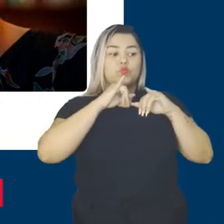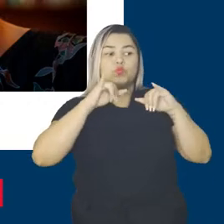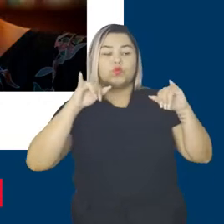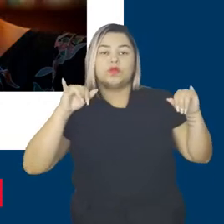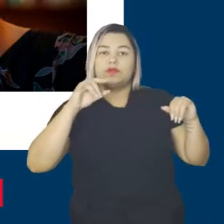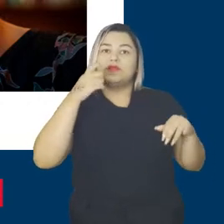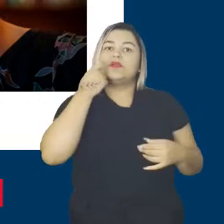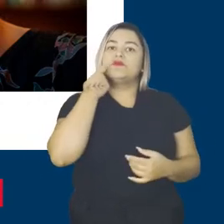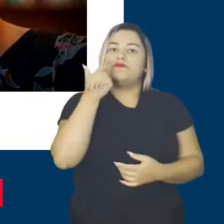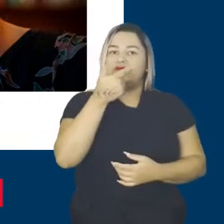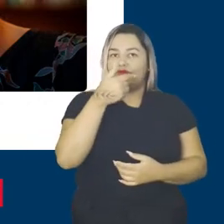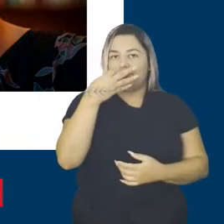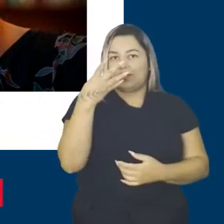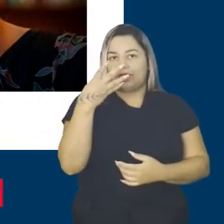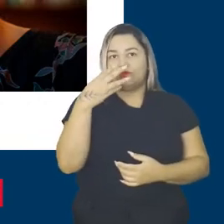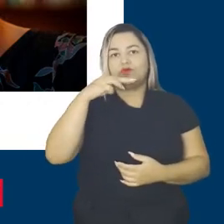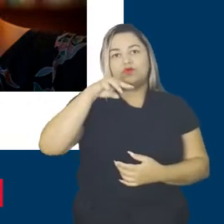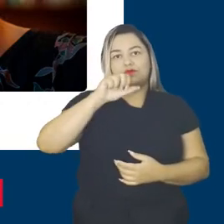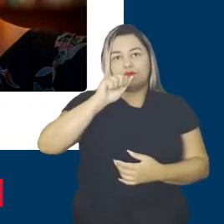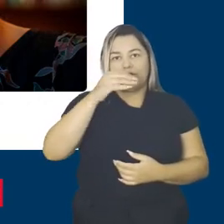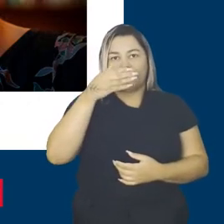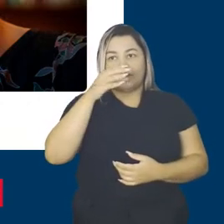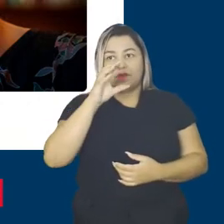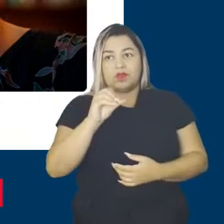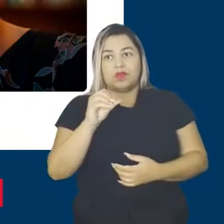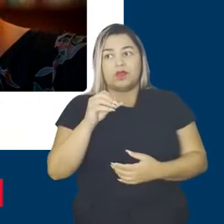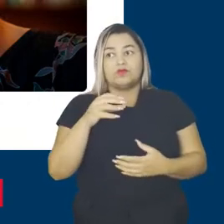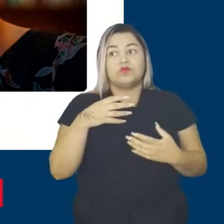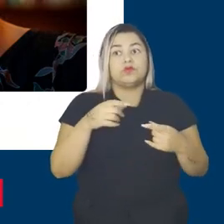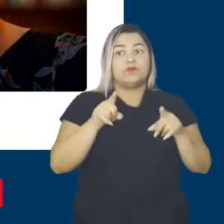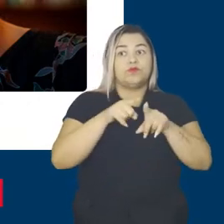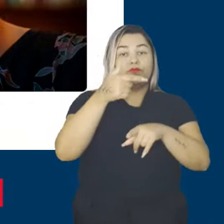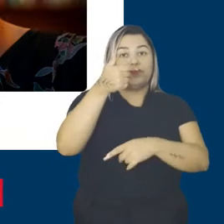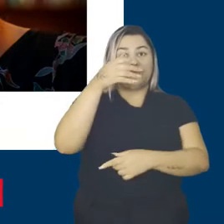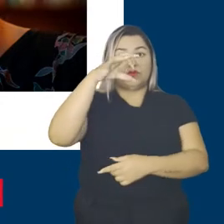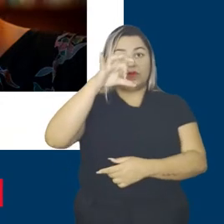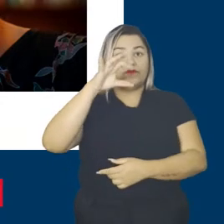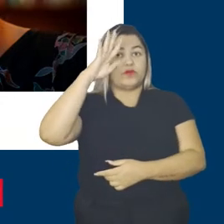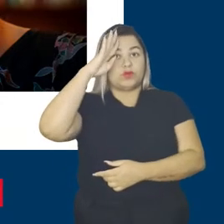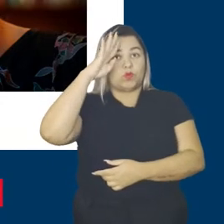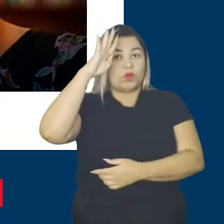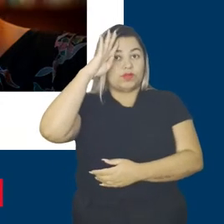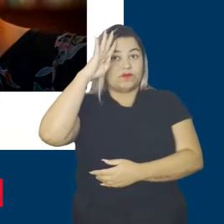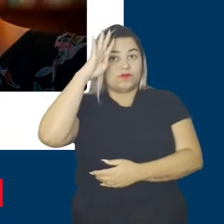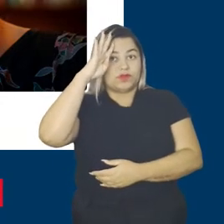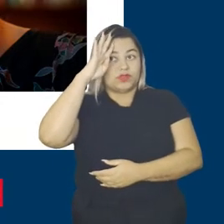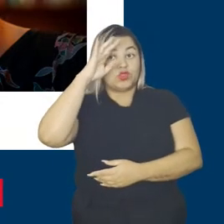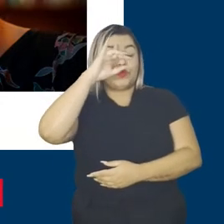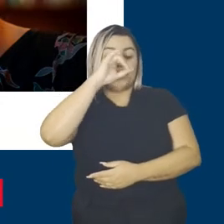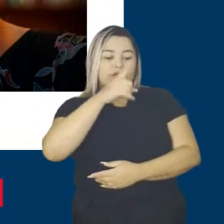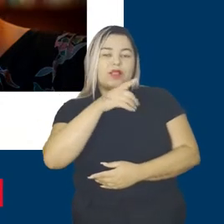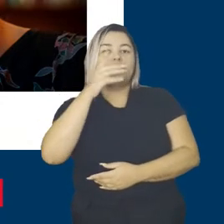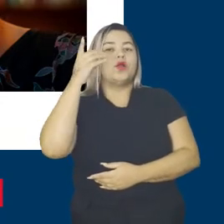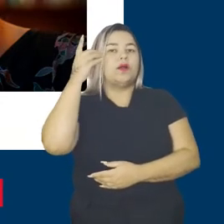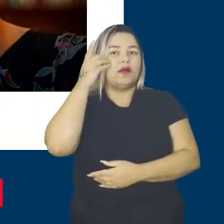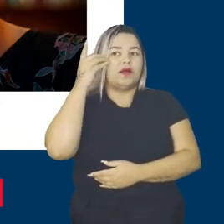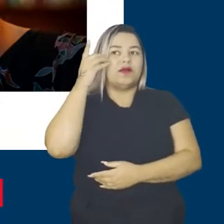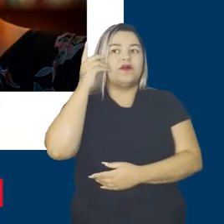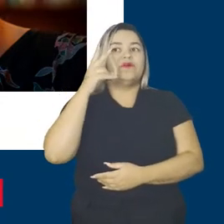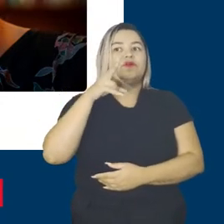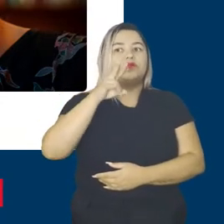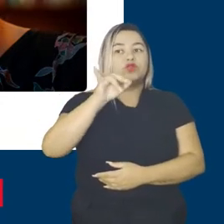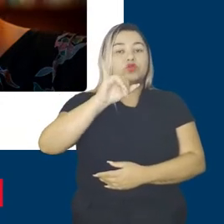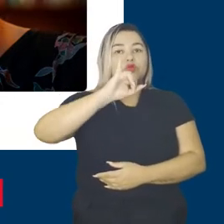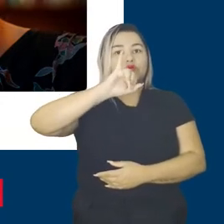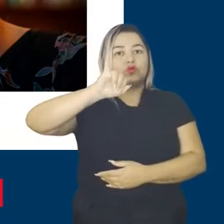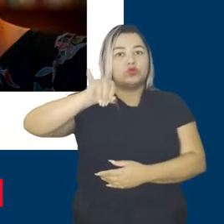dia 24 de março. A posse está marcada para o dia 29, nesta quarta-feira, e o mandato da Dilma vai até